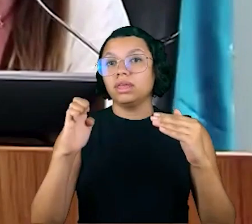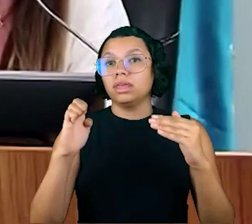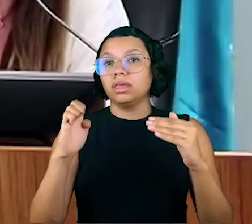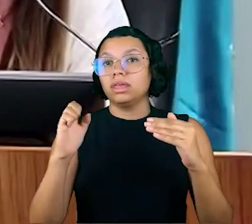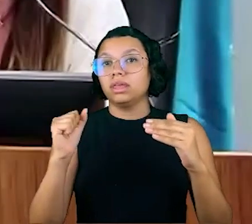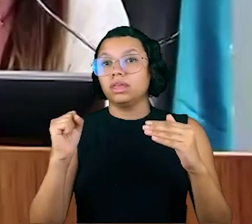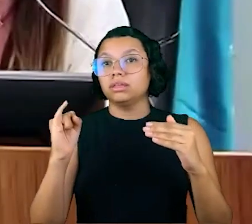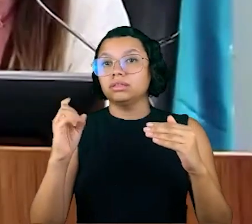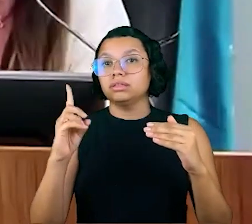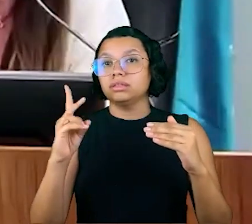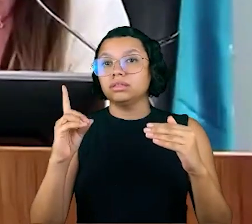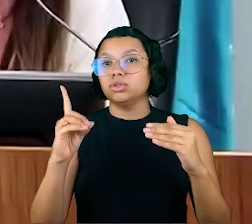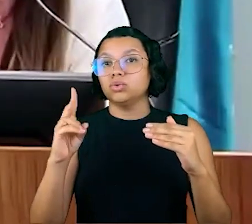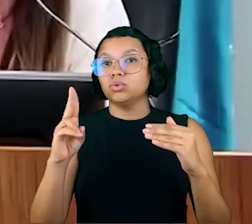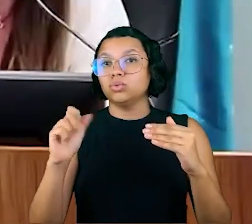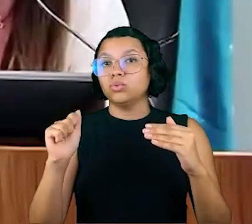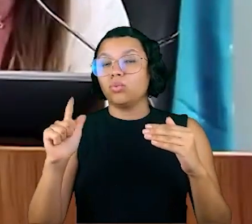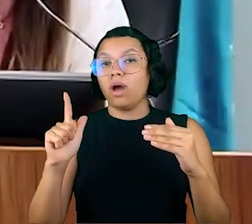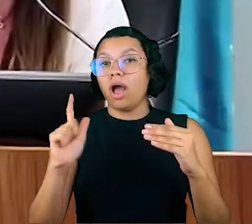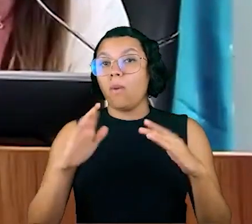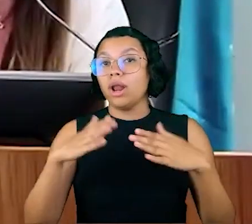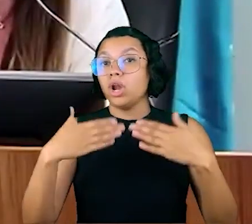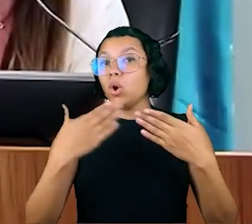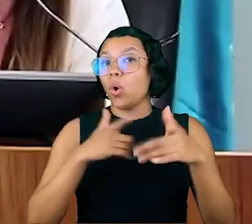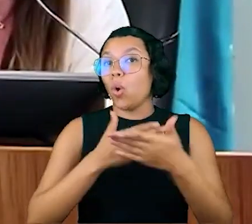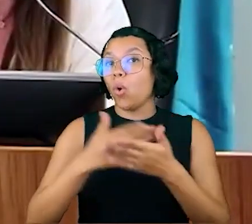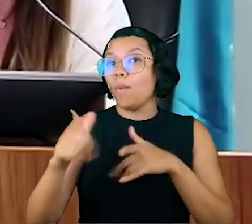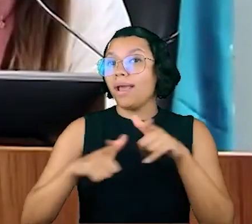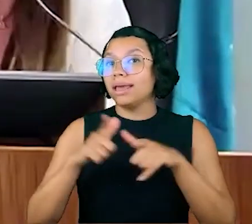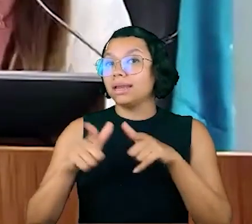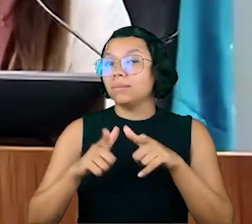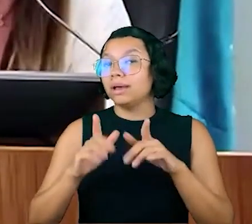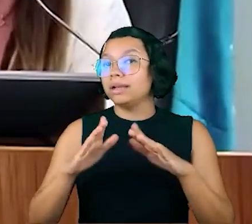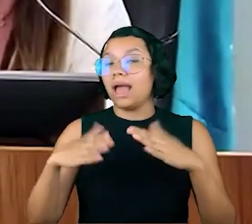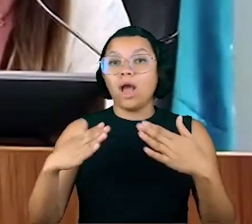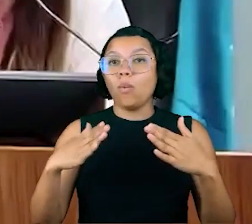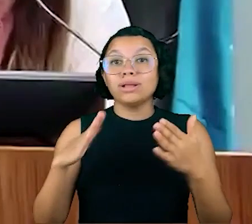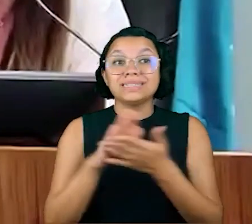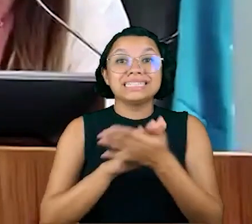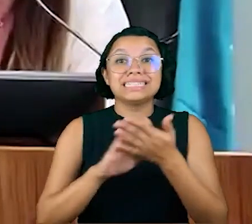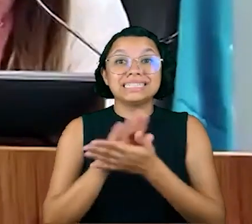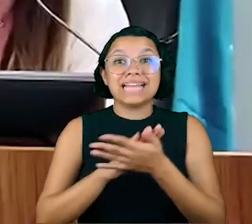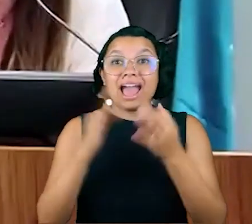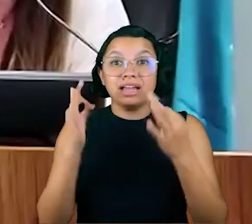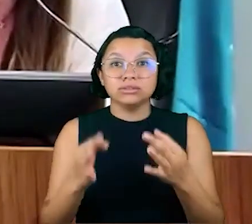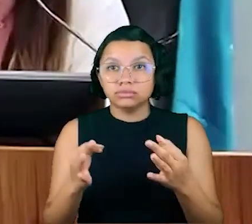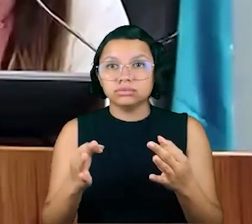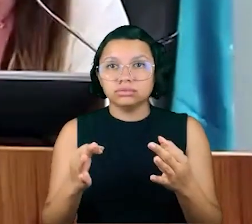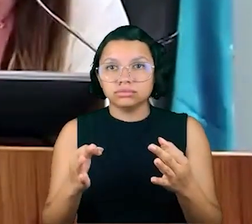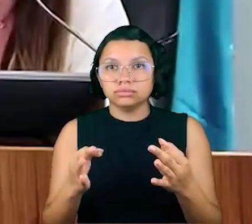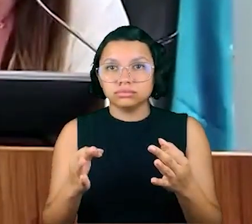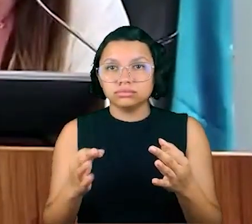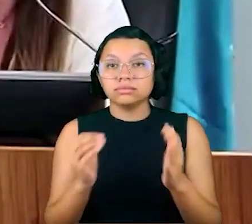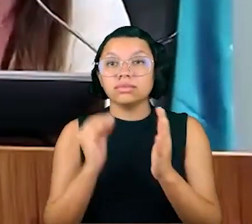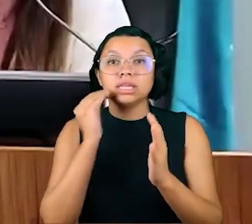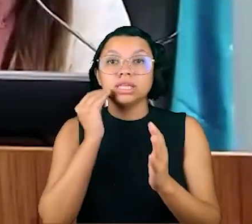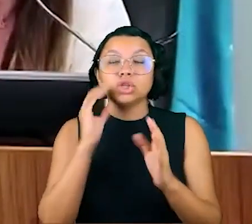residual. Ele entra em cena quando nada deu certo. Quando nós estamos falando